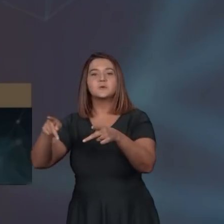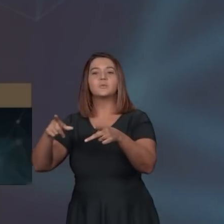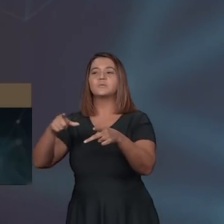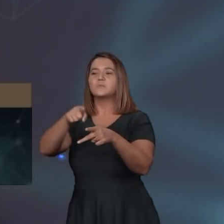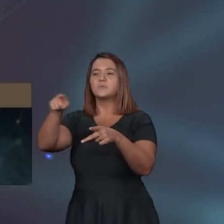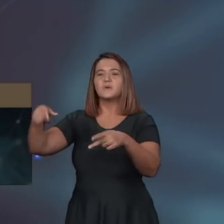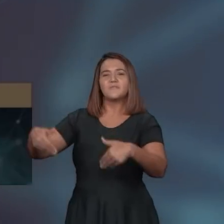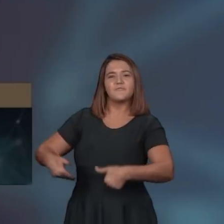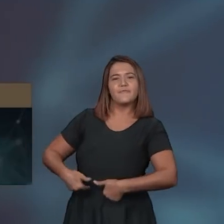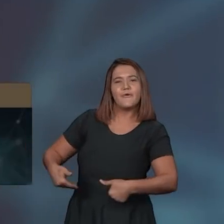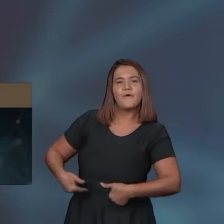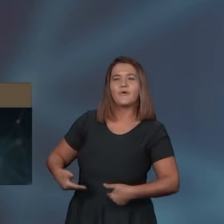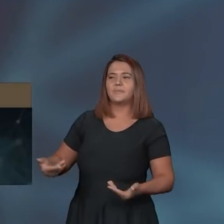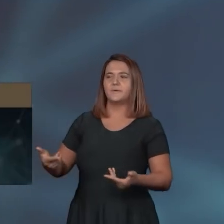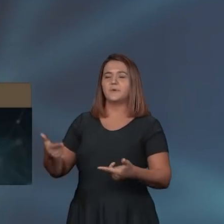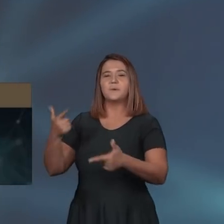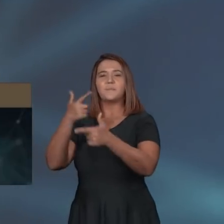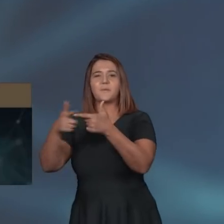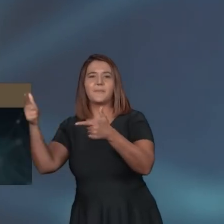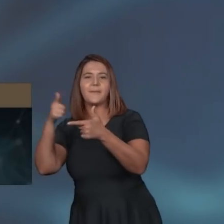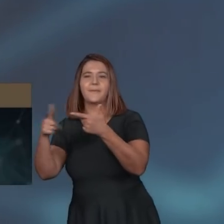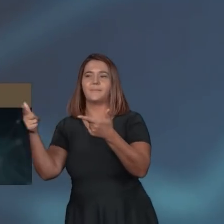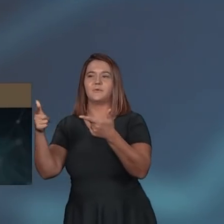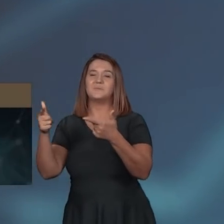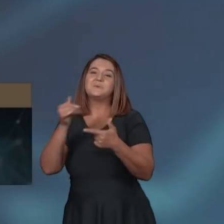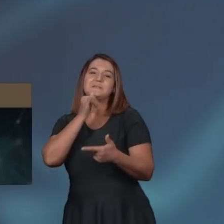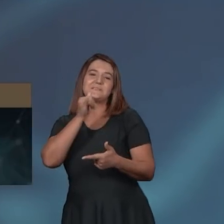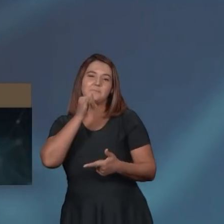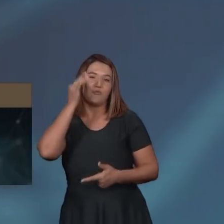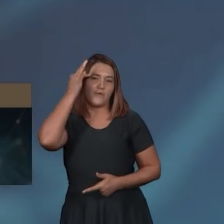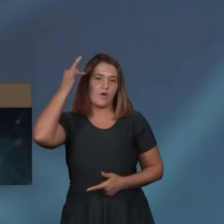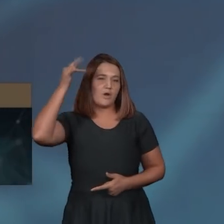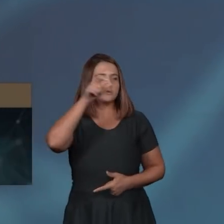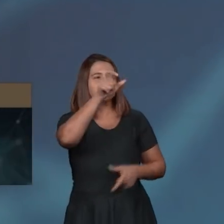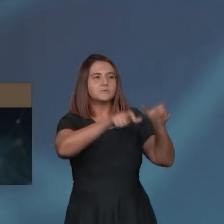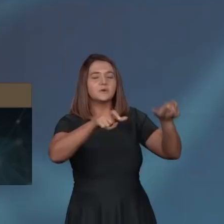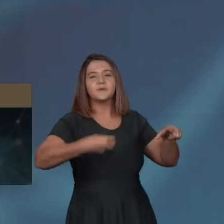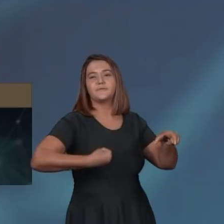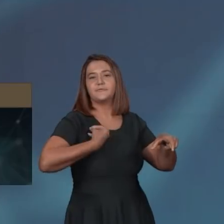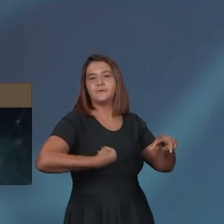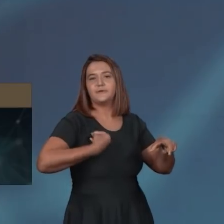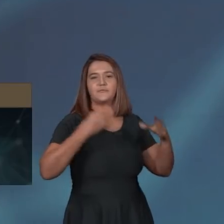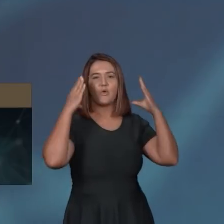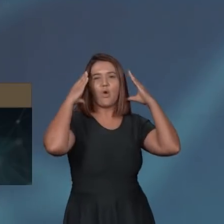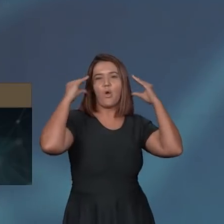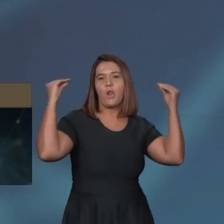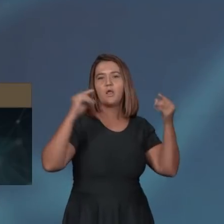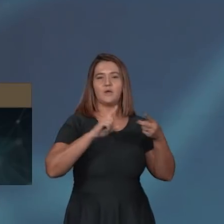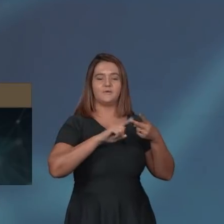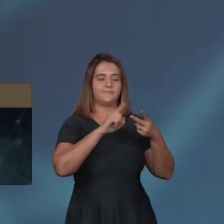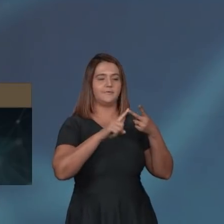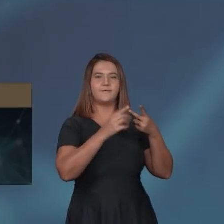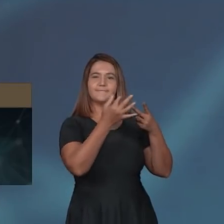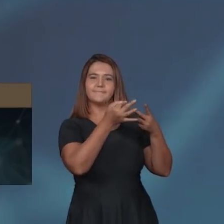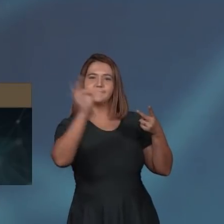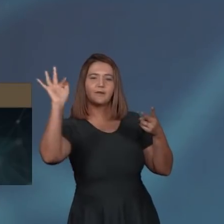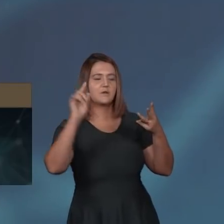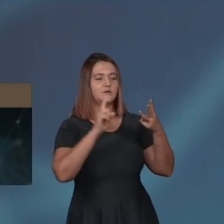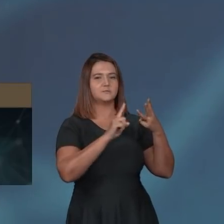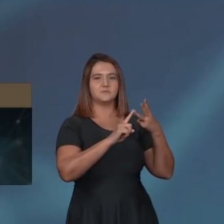A maior parte desses ateus estão em países como Suíça, Holanda, França, em países que têm uma